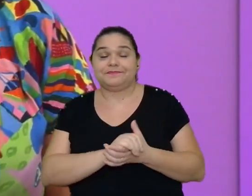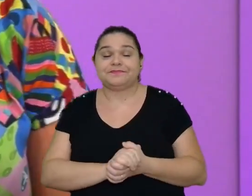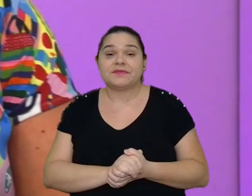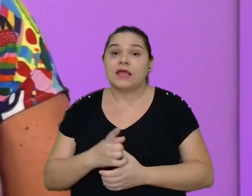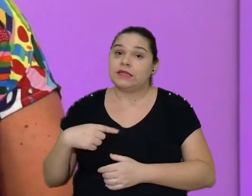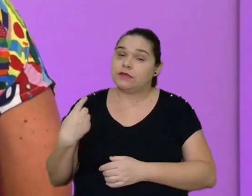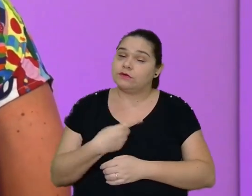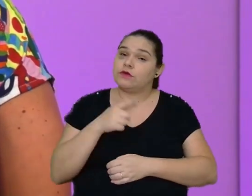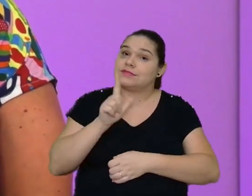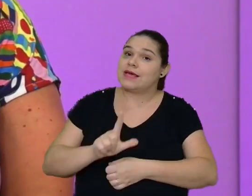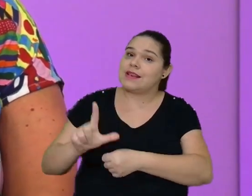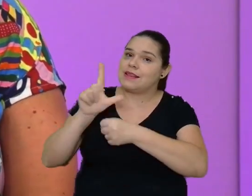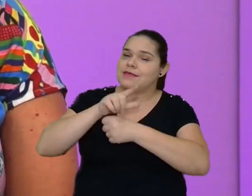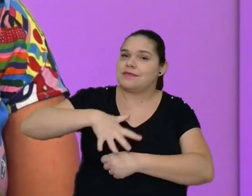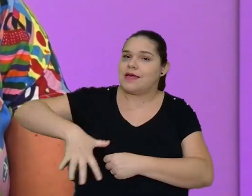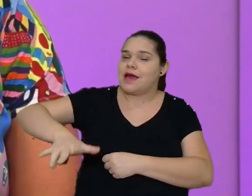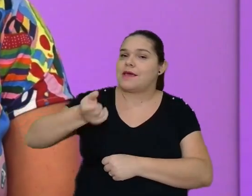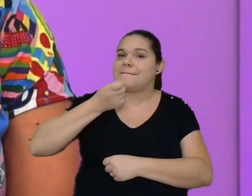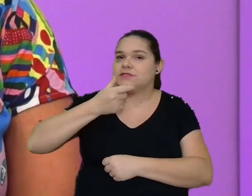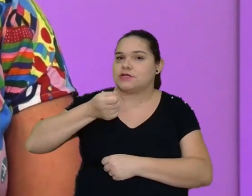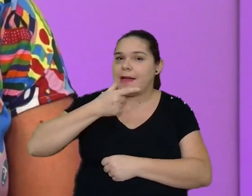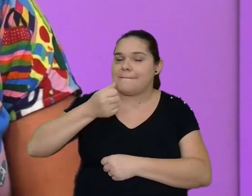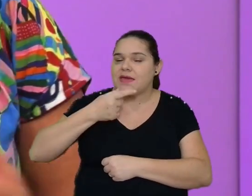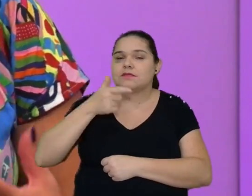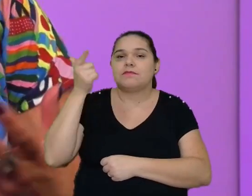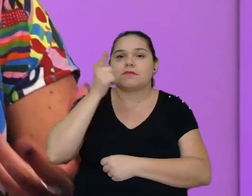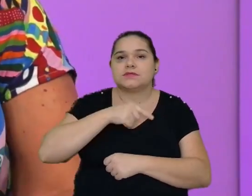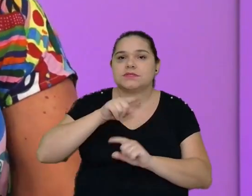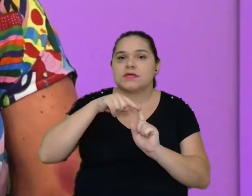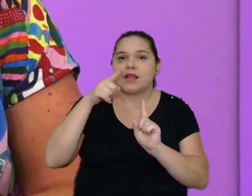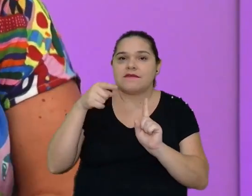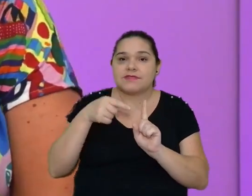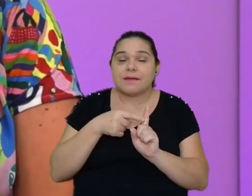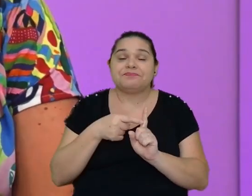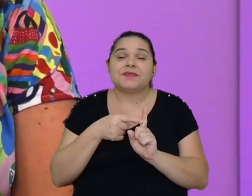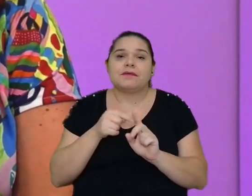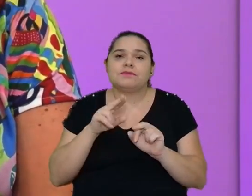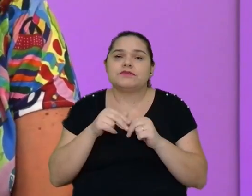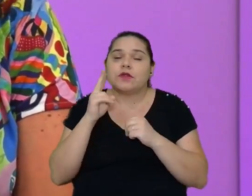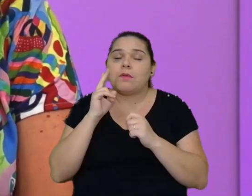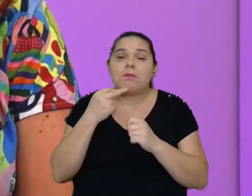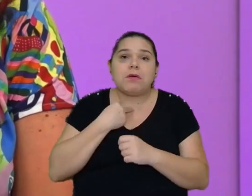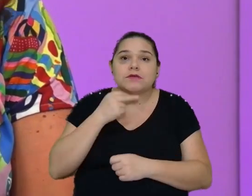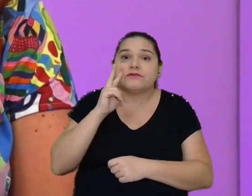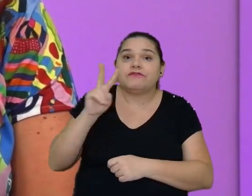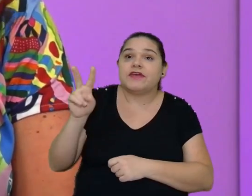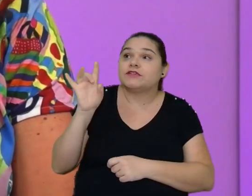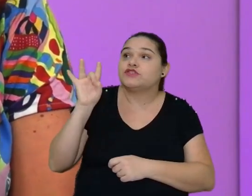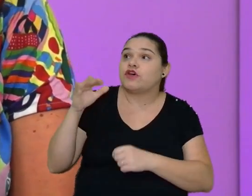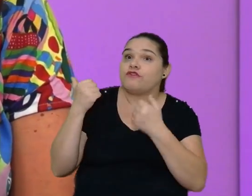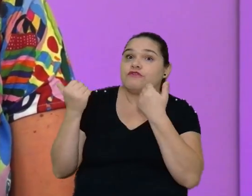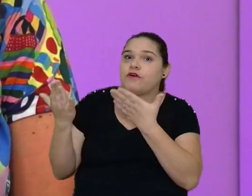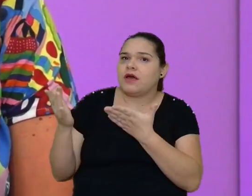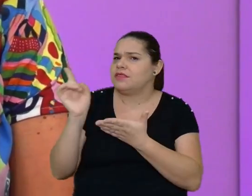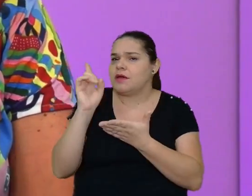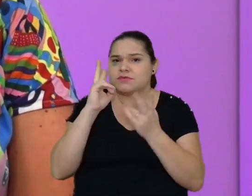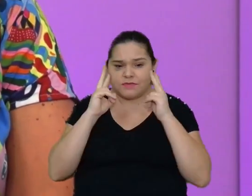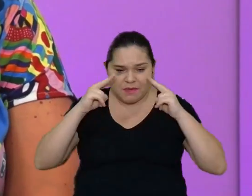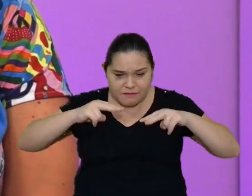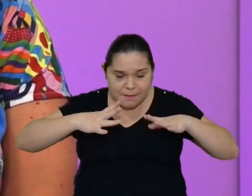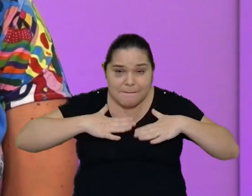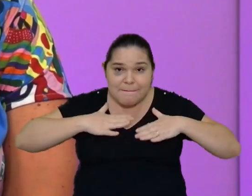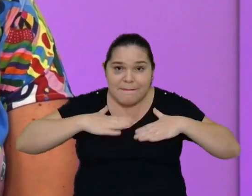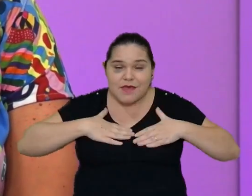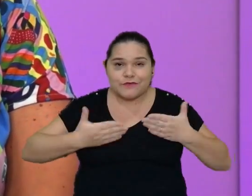de medicamentos, tratamentos para fertilidade. Então, eu não posso só olhar para fora, eu tinha que olhar para dentro também, como para os meus funcionários.